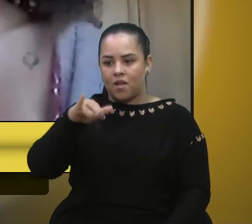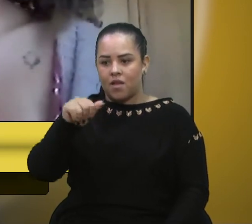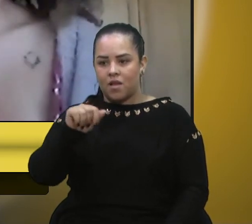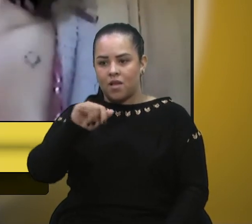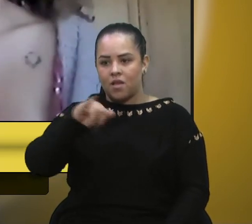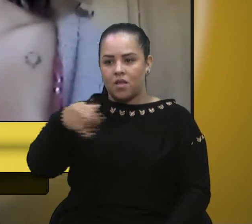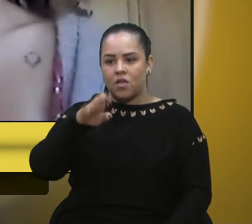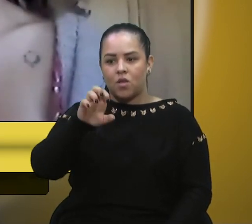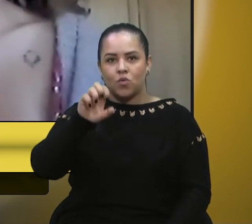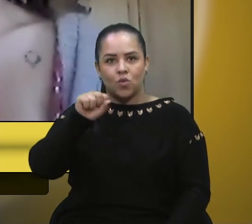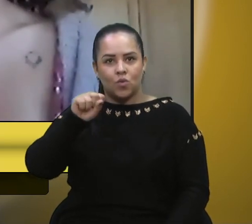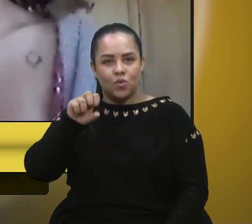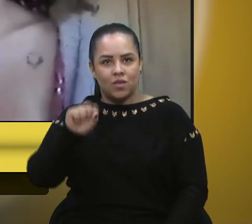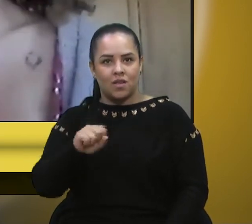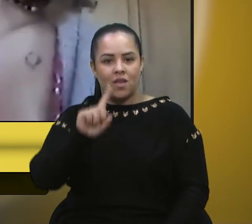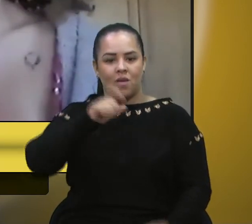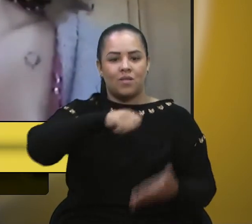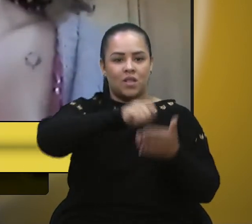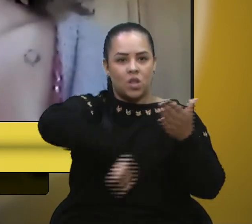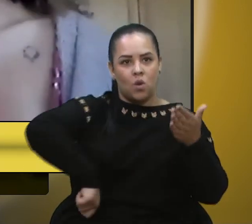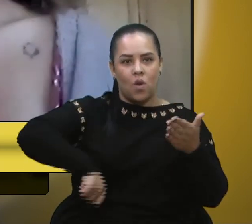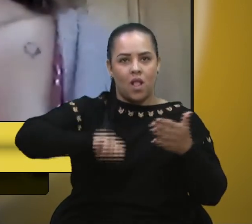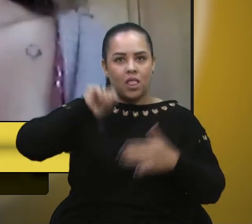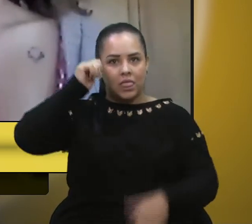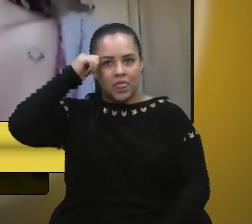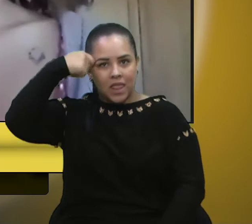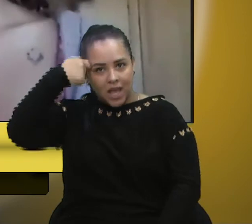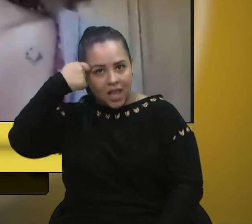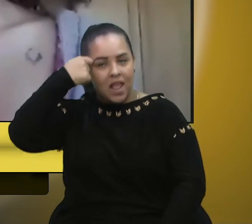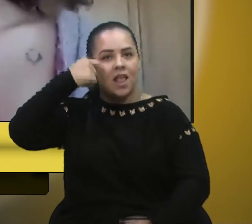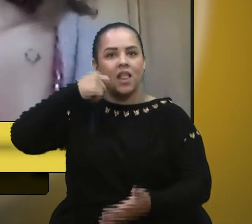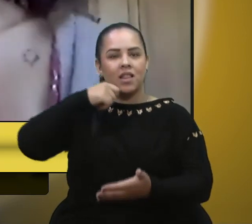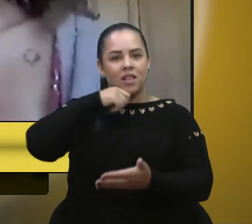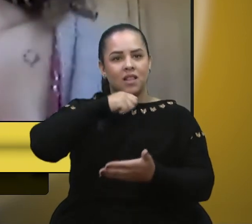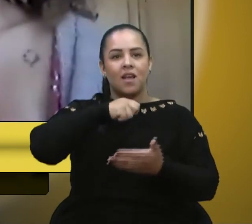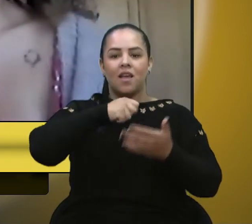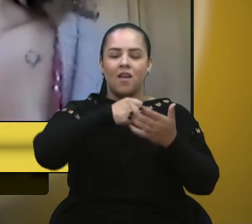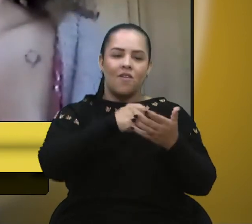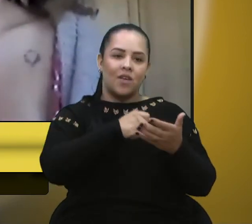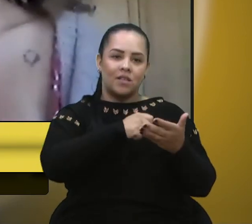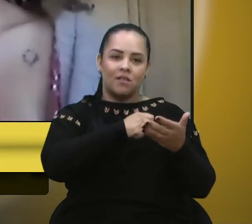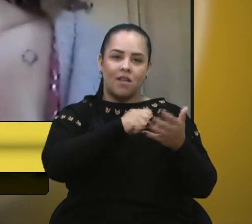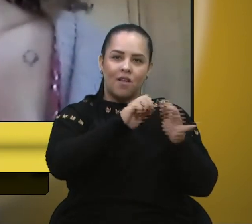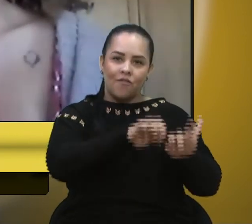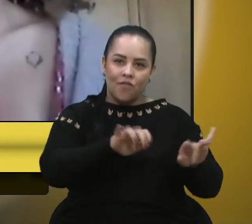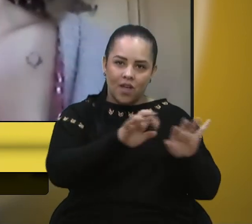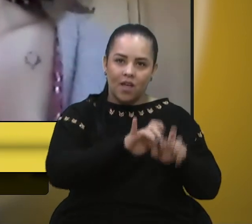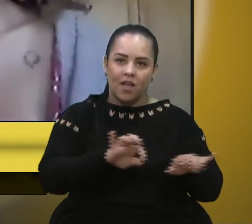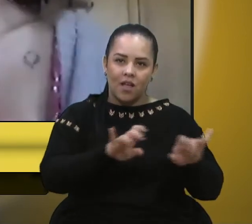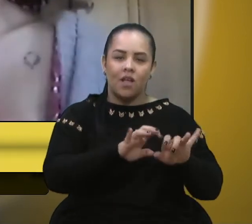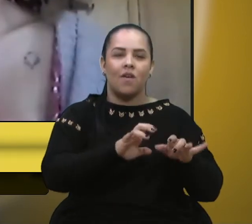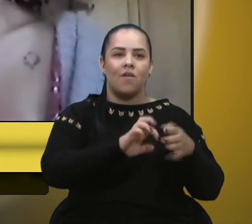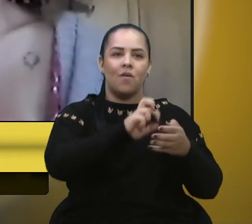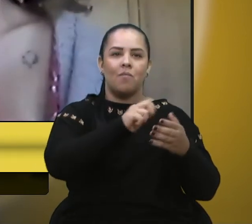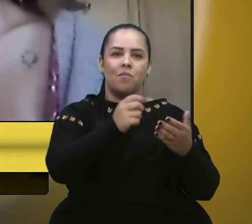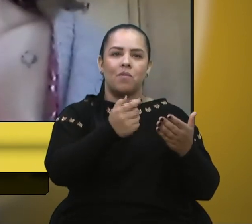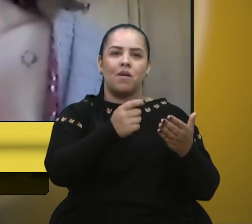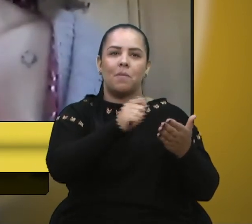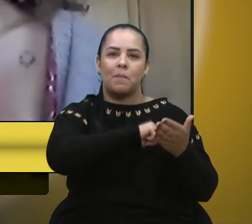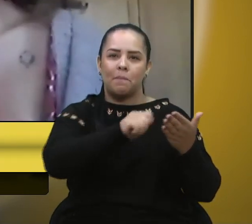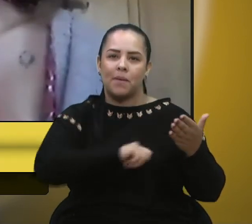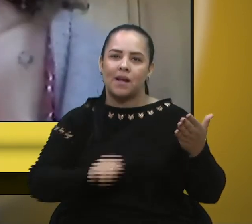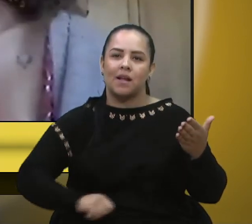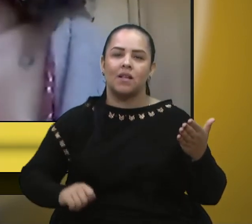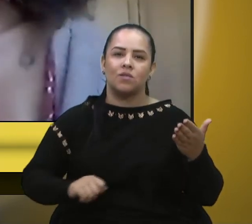negra que vem escrevendo a partir da sua realidade, que vem das periferias da nossa cidade e